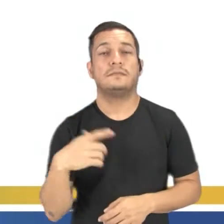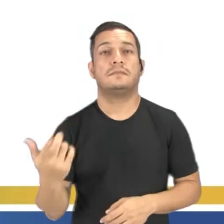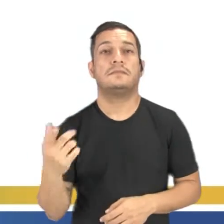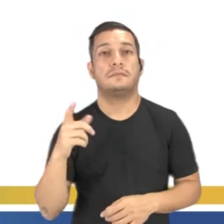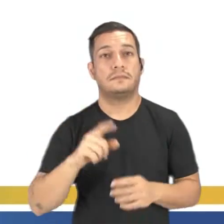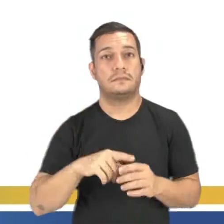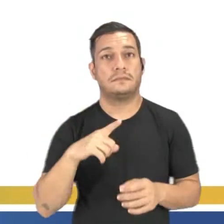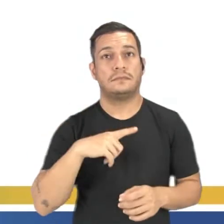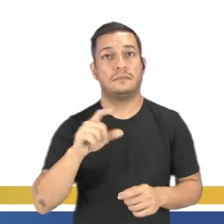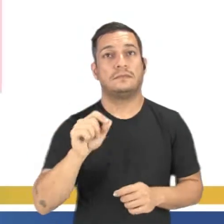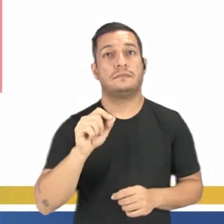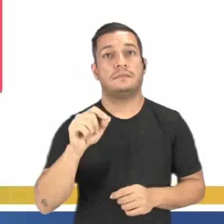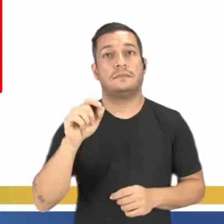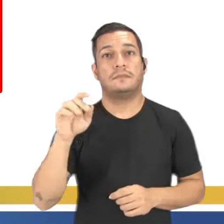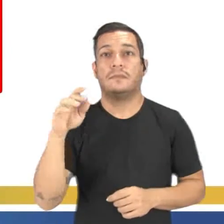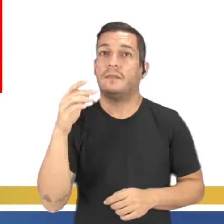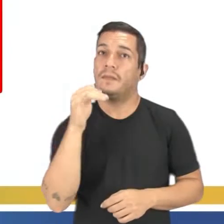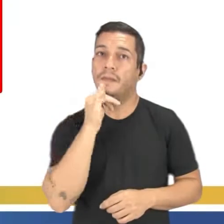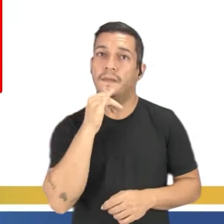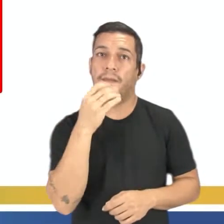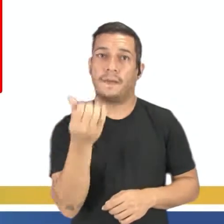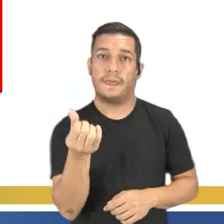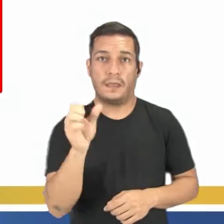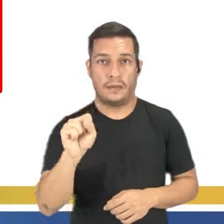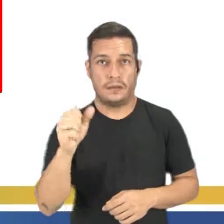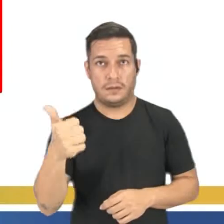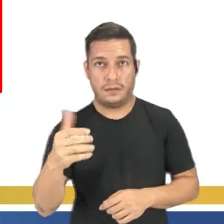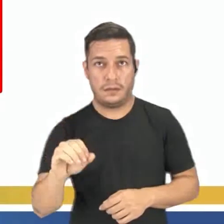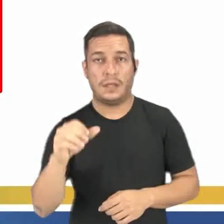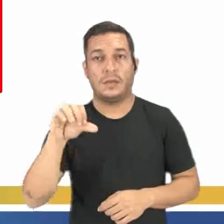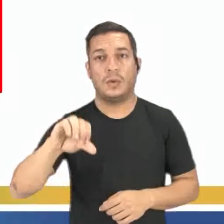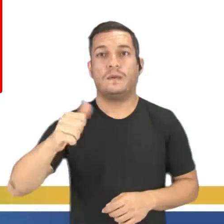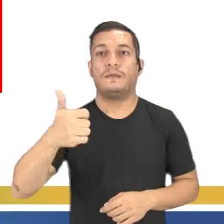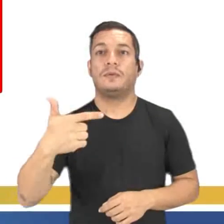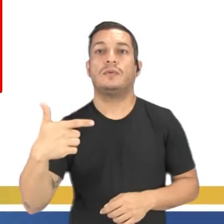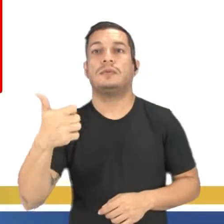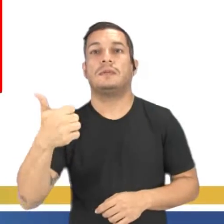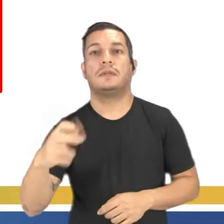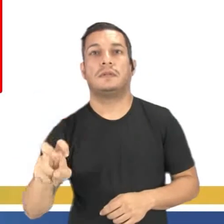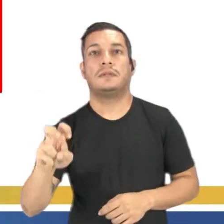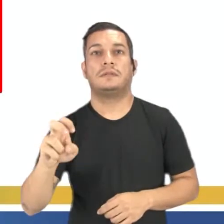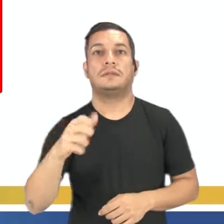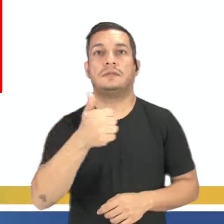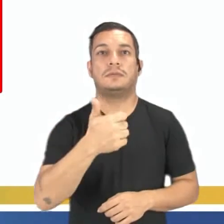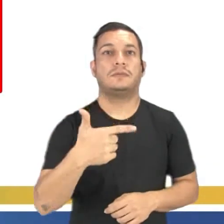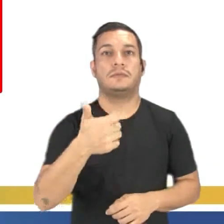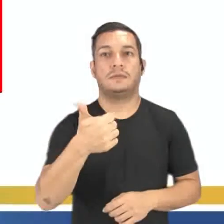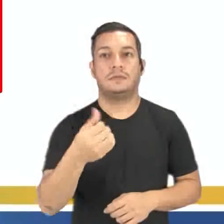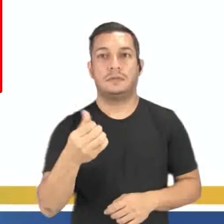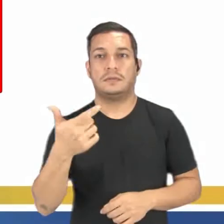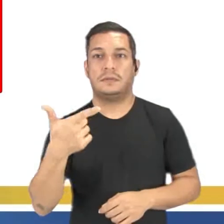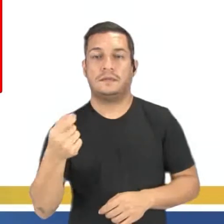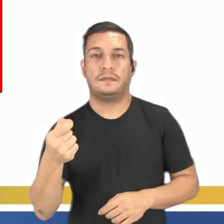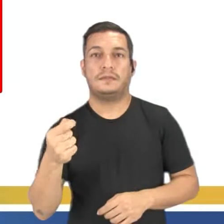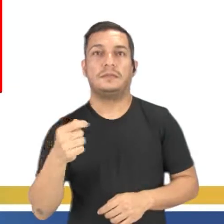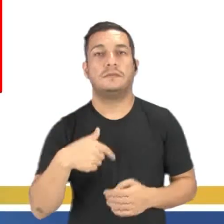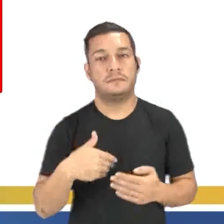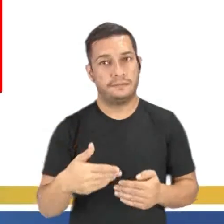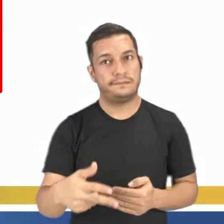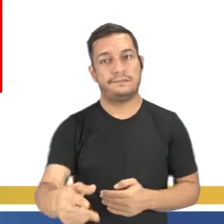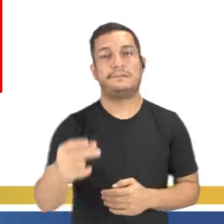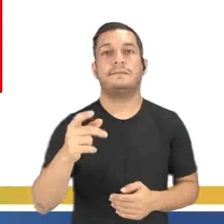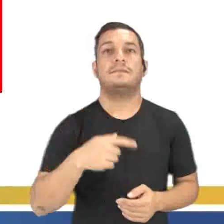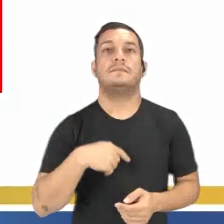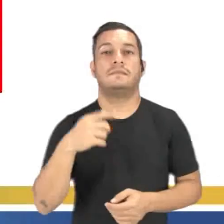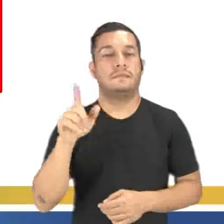existem. Nós temos ternas pitagóricas como 6, 8 e 10, 9, 12 e 15, 12, 16 e 20, assim por diante.